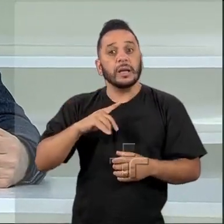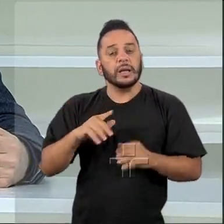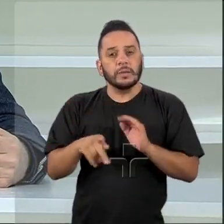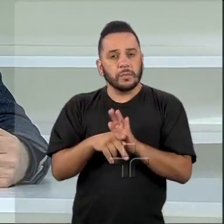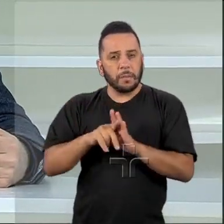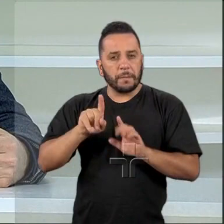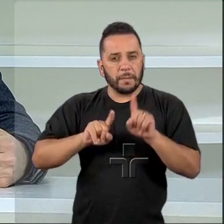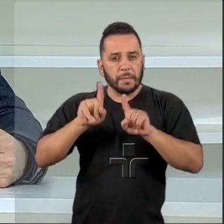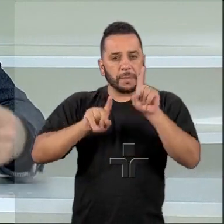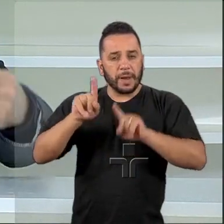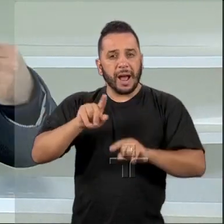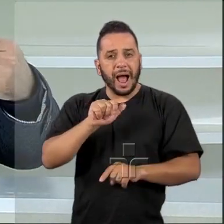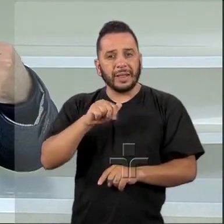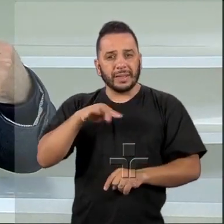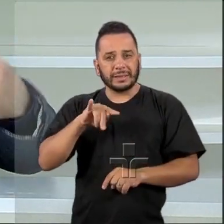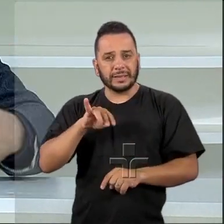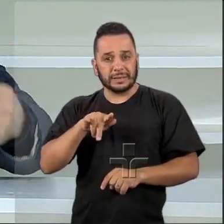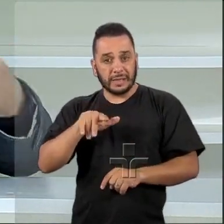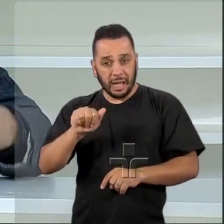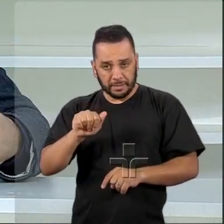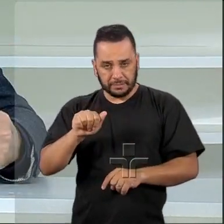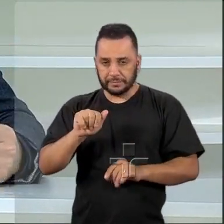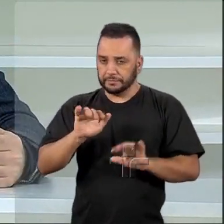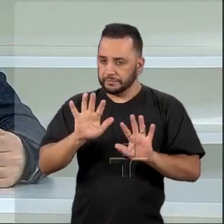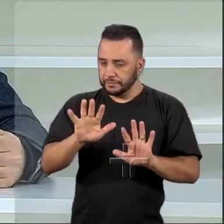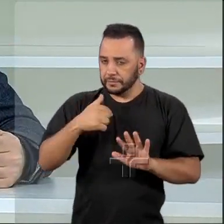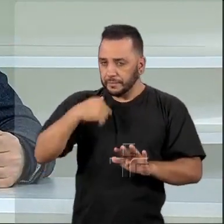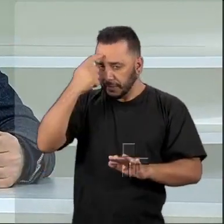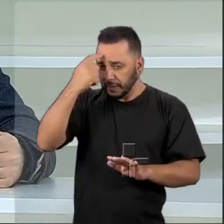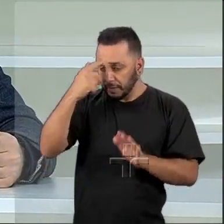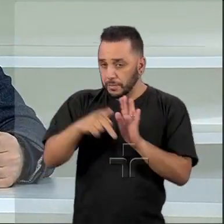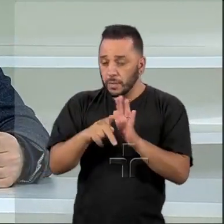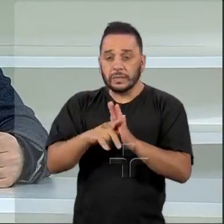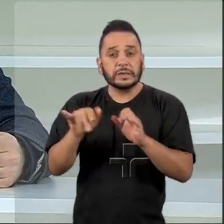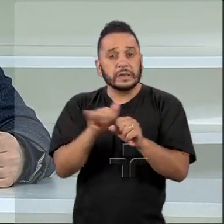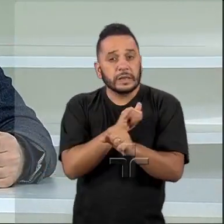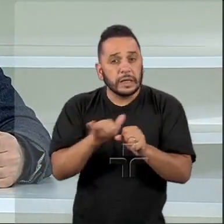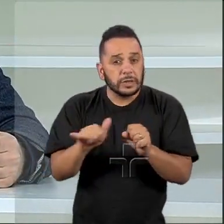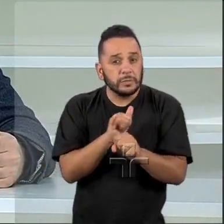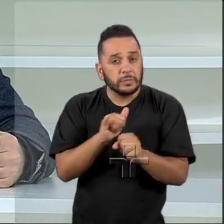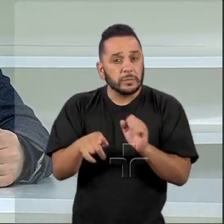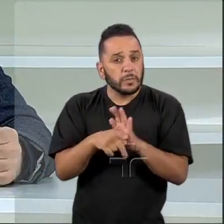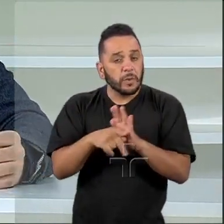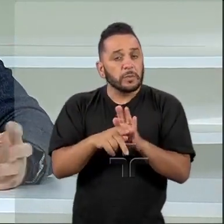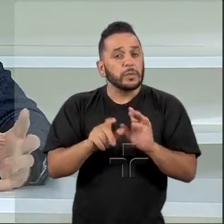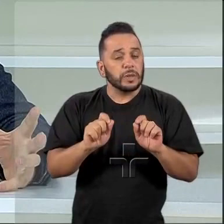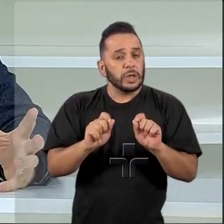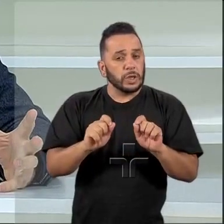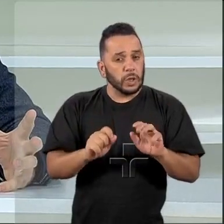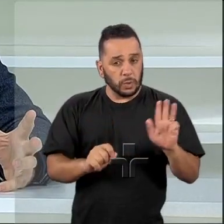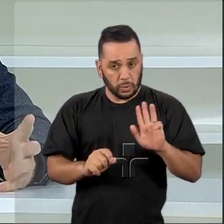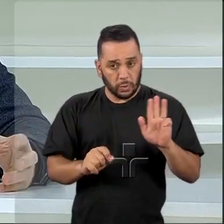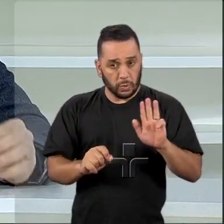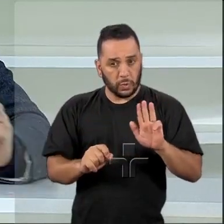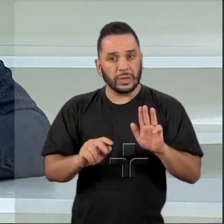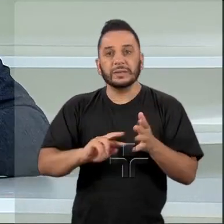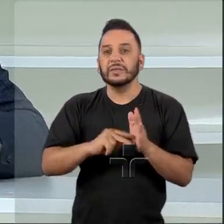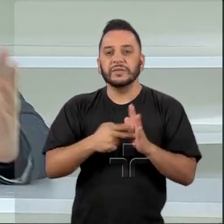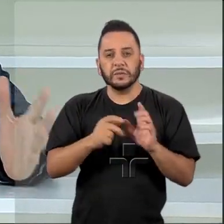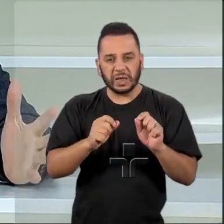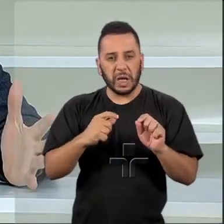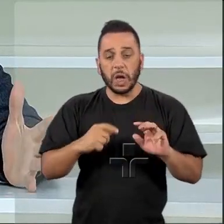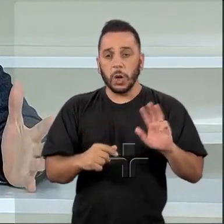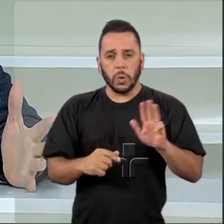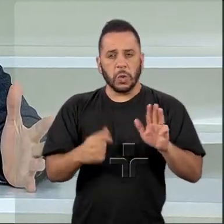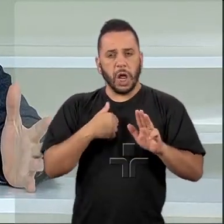que considerar que também a estratégia do Lula foi uma estratégia de se colocar como candidatura antissistema. Parece a